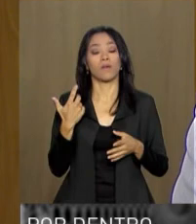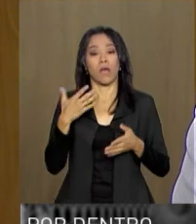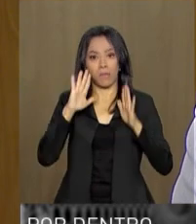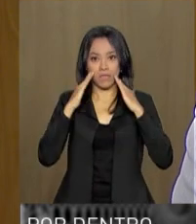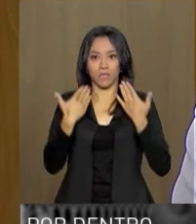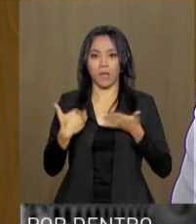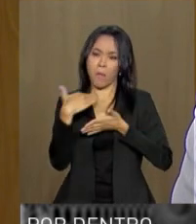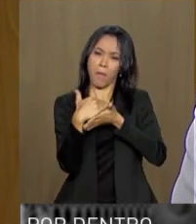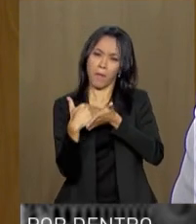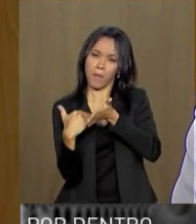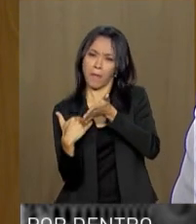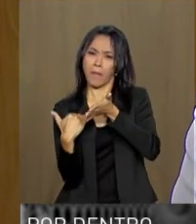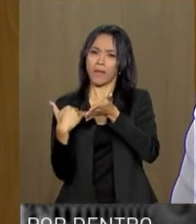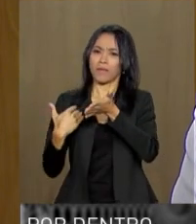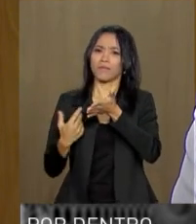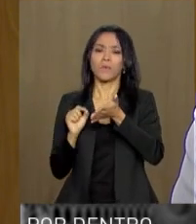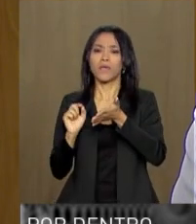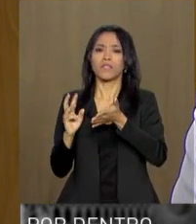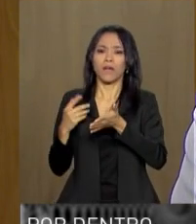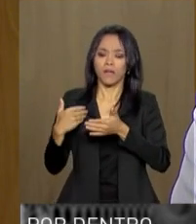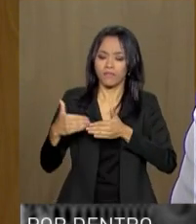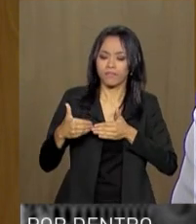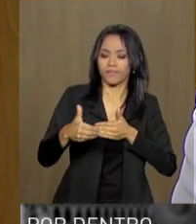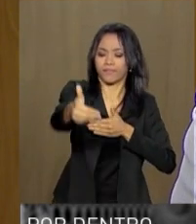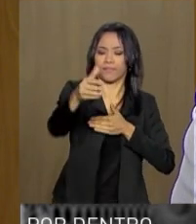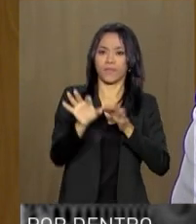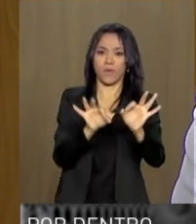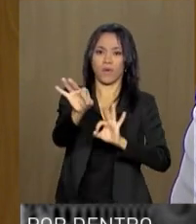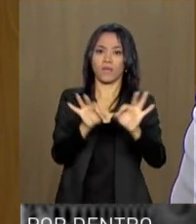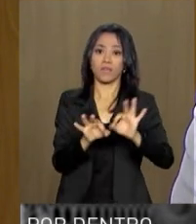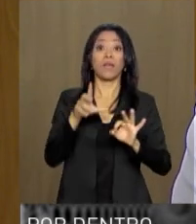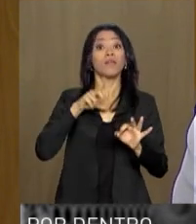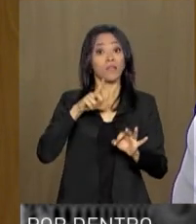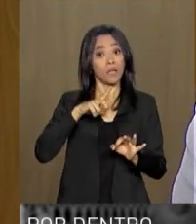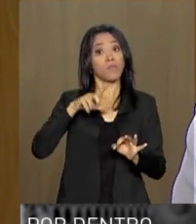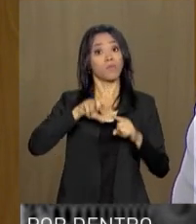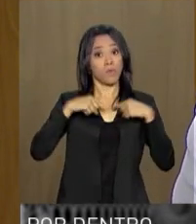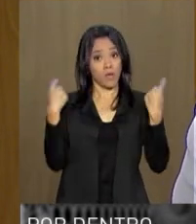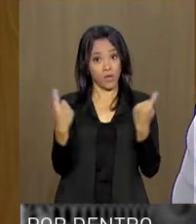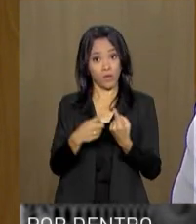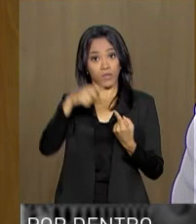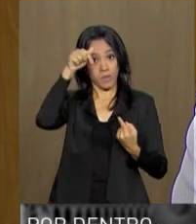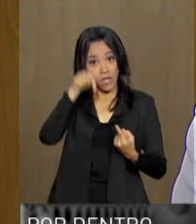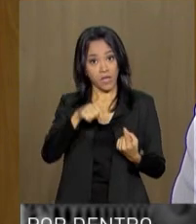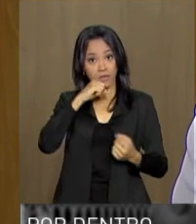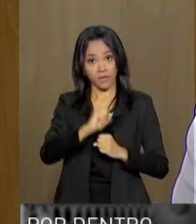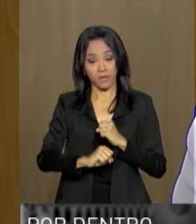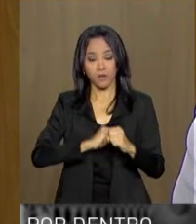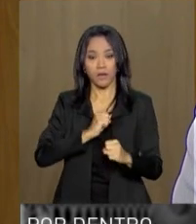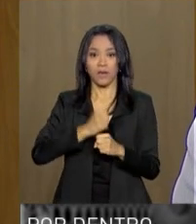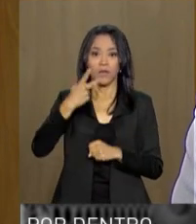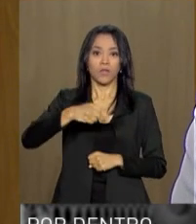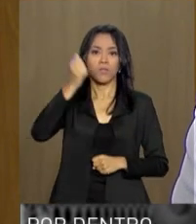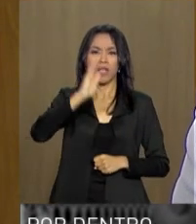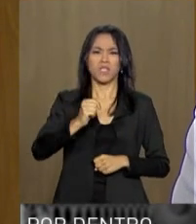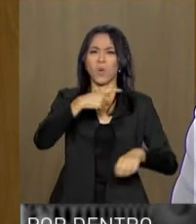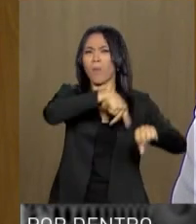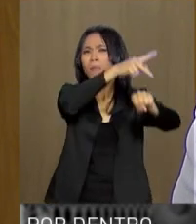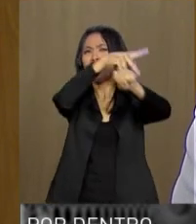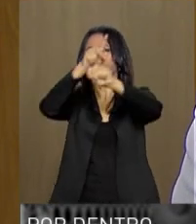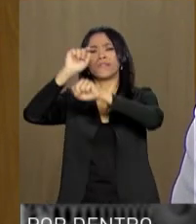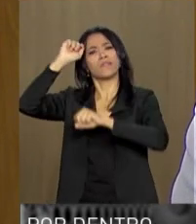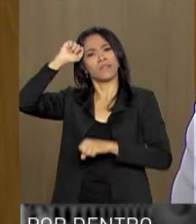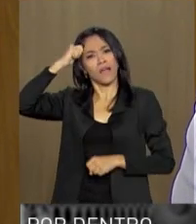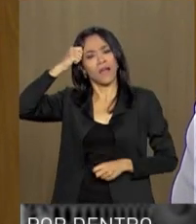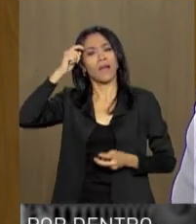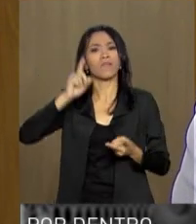da nossa necessidade de que nós tenhamos uma reunião este ano ainda no brasil com países africanos da américa latina e do